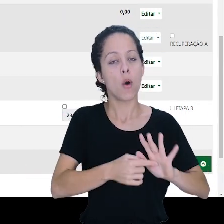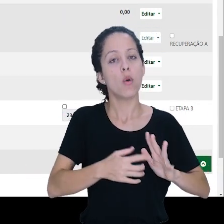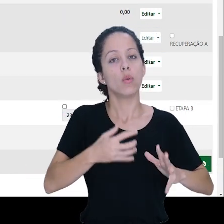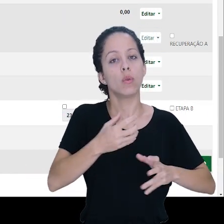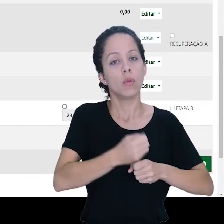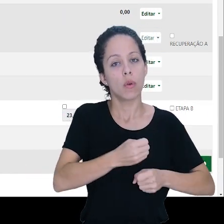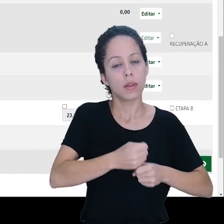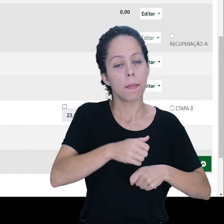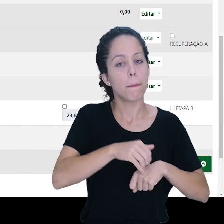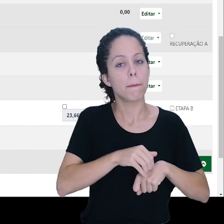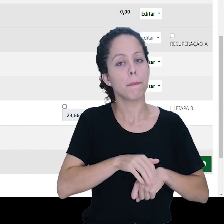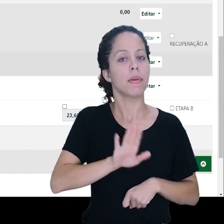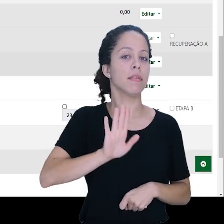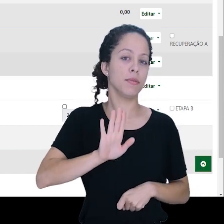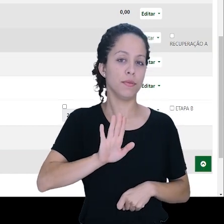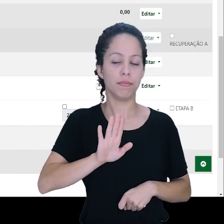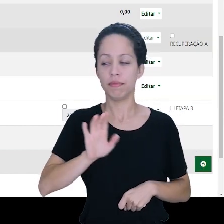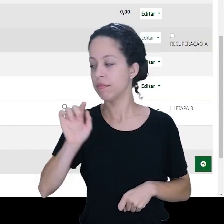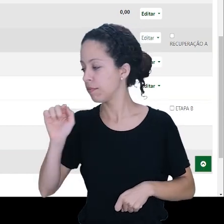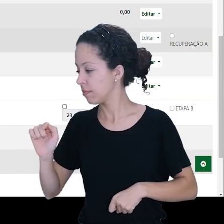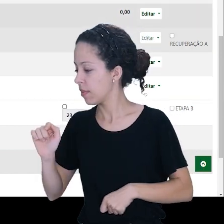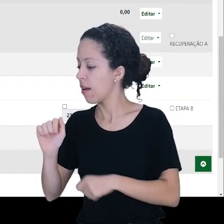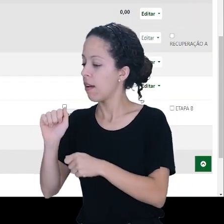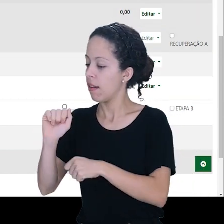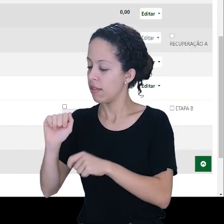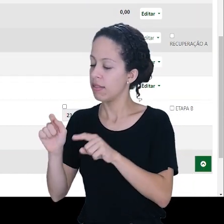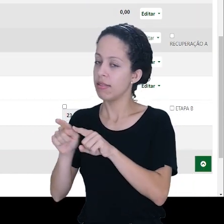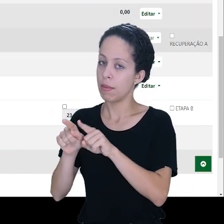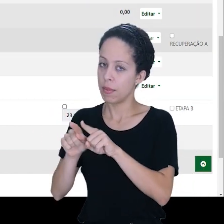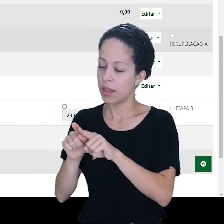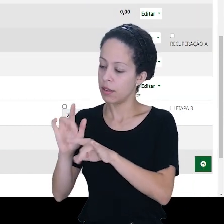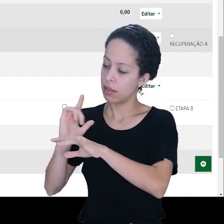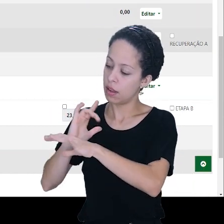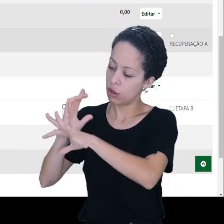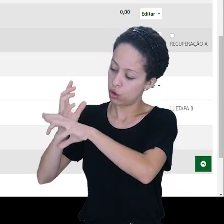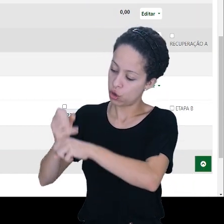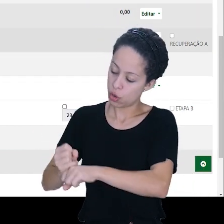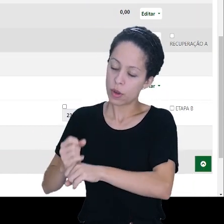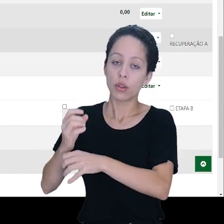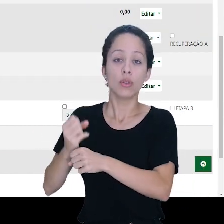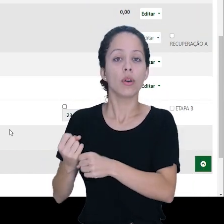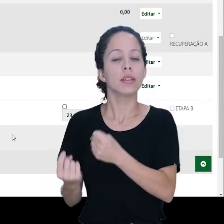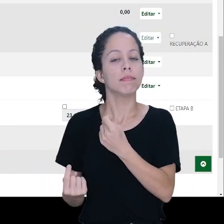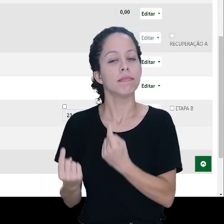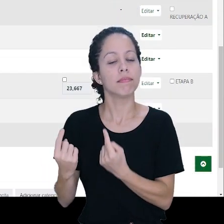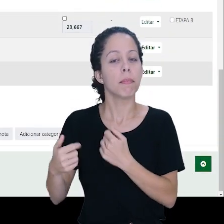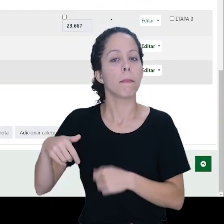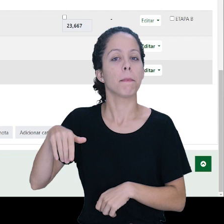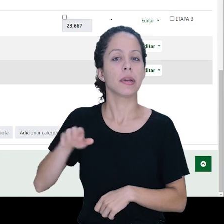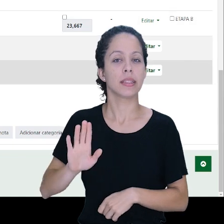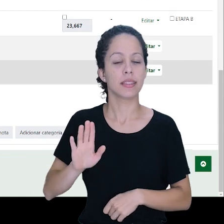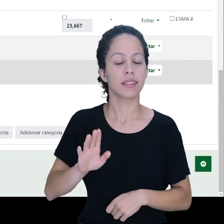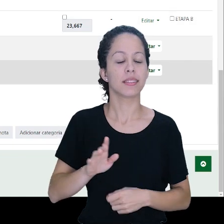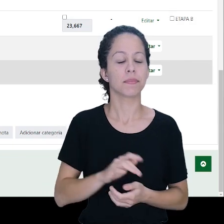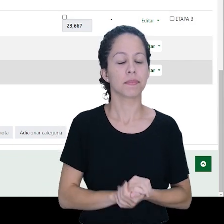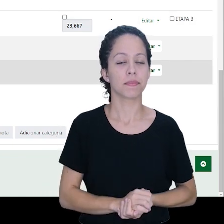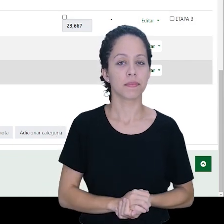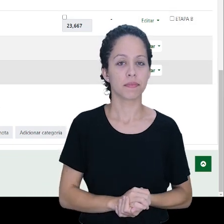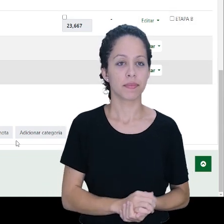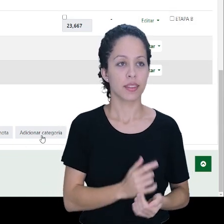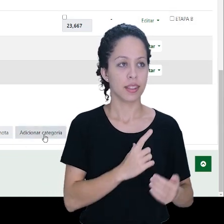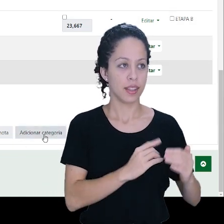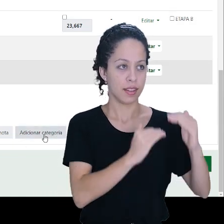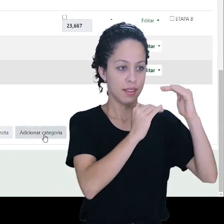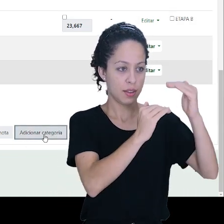diz etapa a maior nota ou seja vai ser a maior nota entre as categorias Tá certo Vamos então